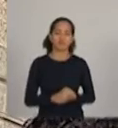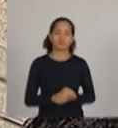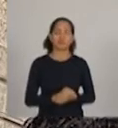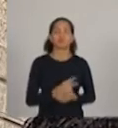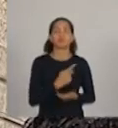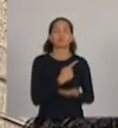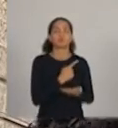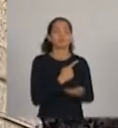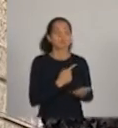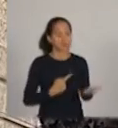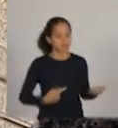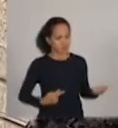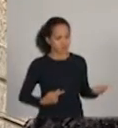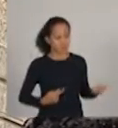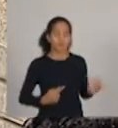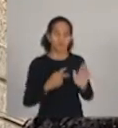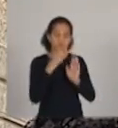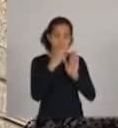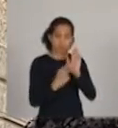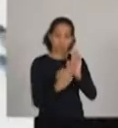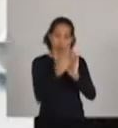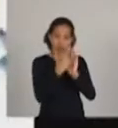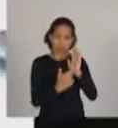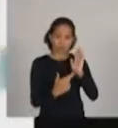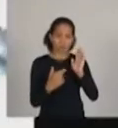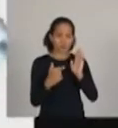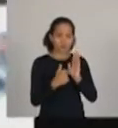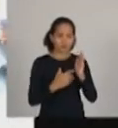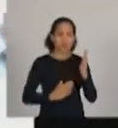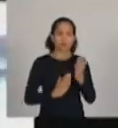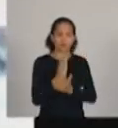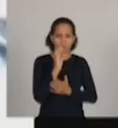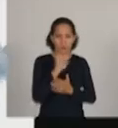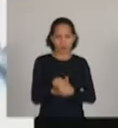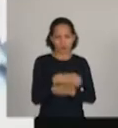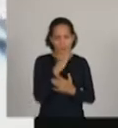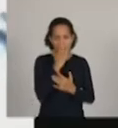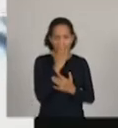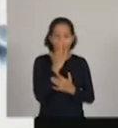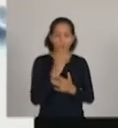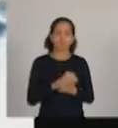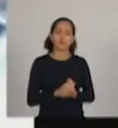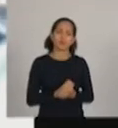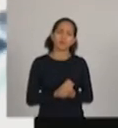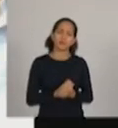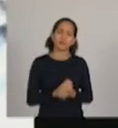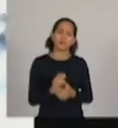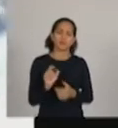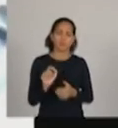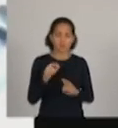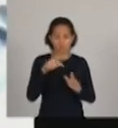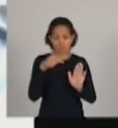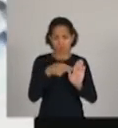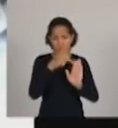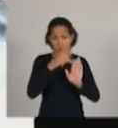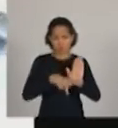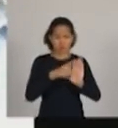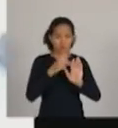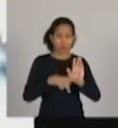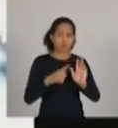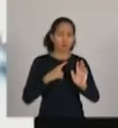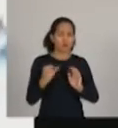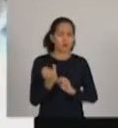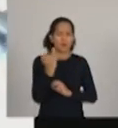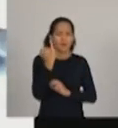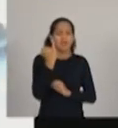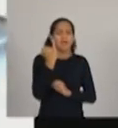Presidente, eu relato essa matéria pela aprovação, tendo em vista que esse projeto é